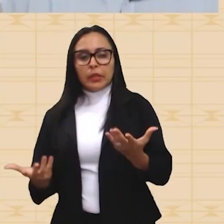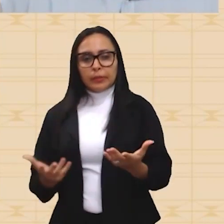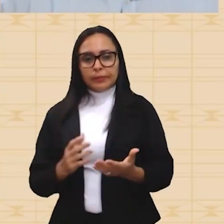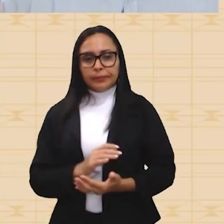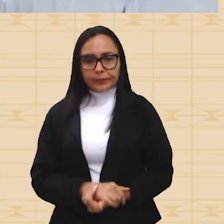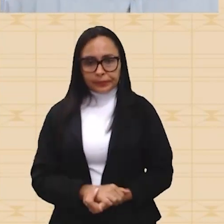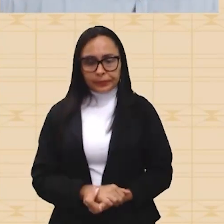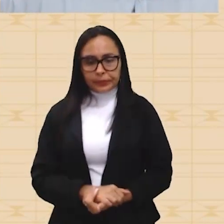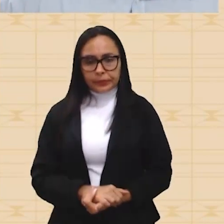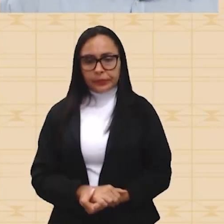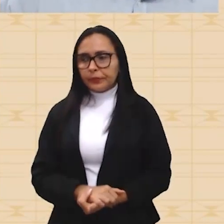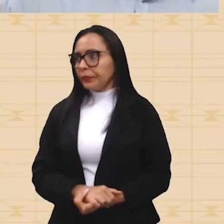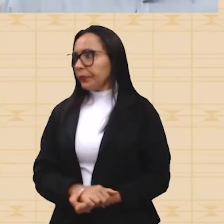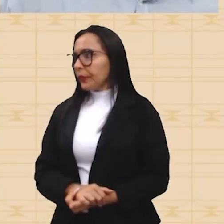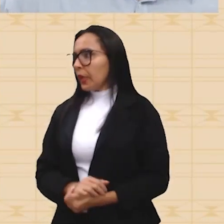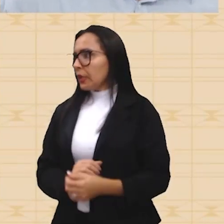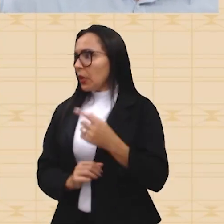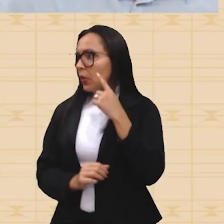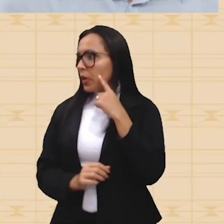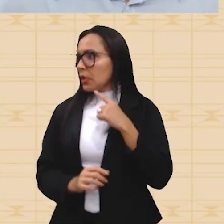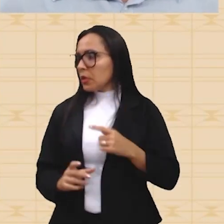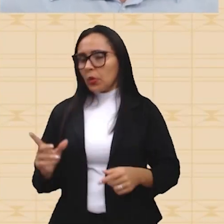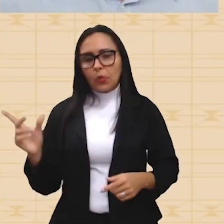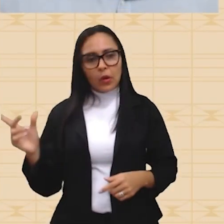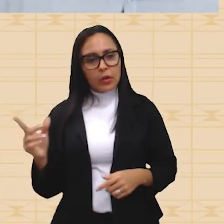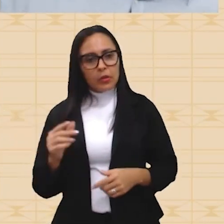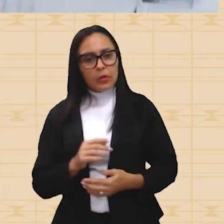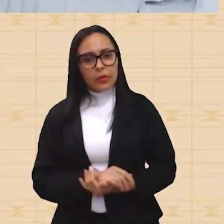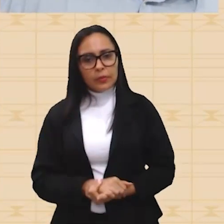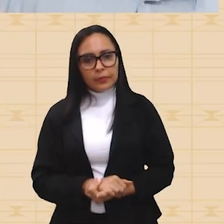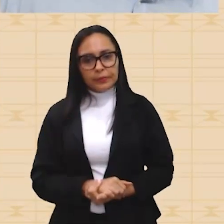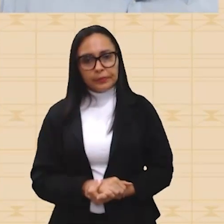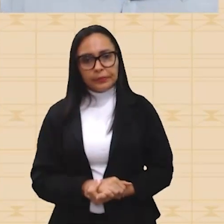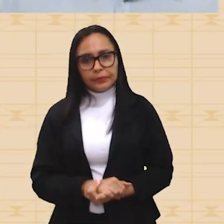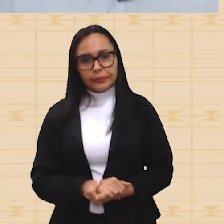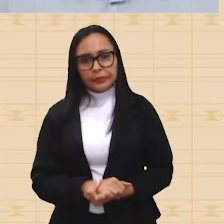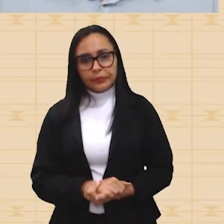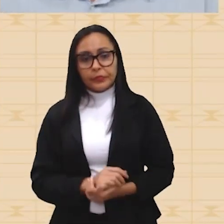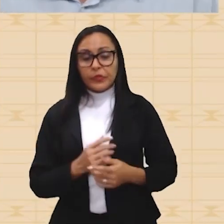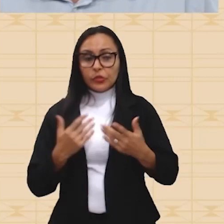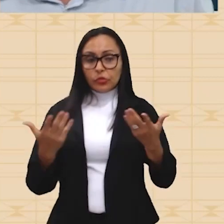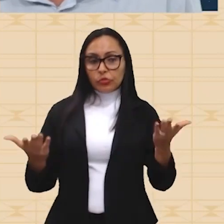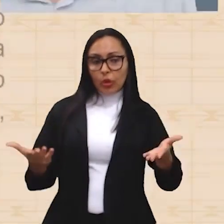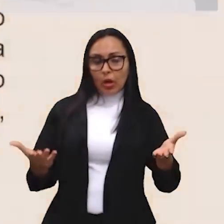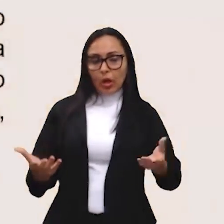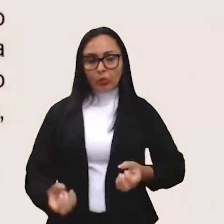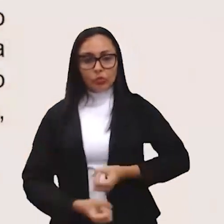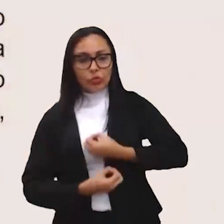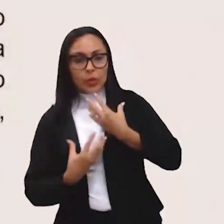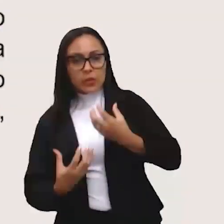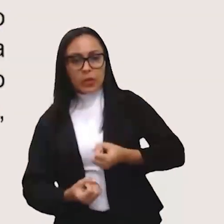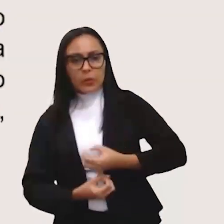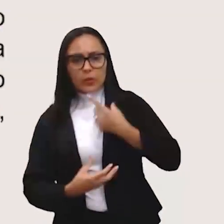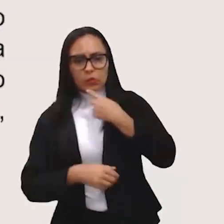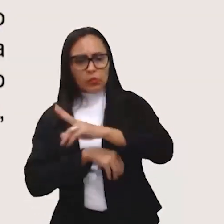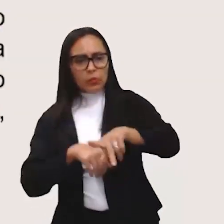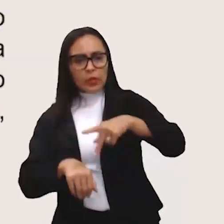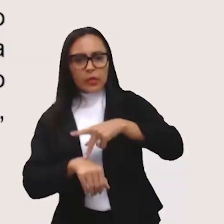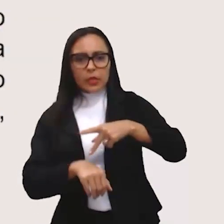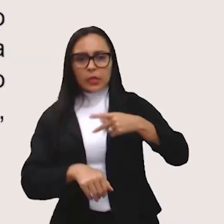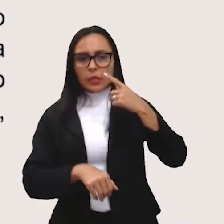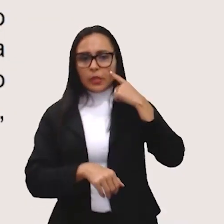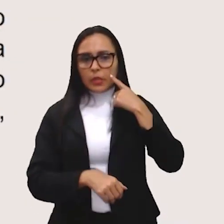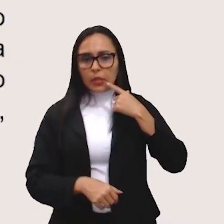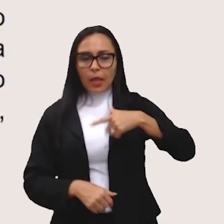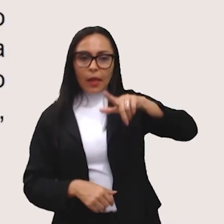portanto. Né? Então esse quadro diz tudo isso. Já o expressionismo surge na Alemanha, também no início do